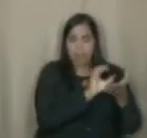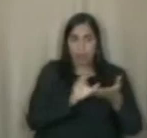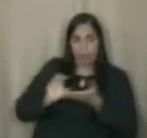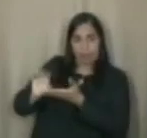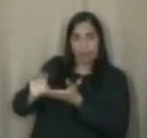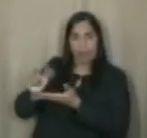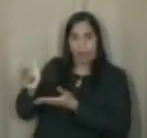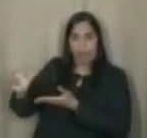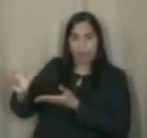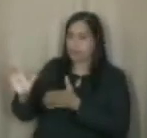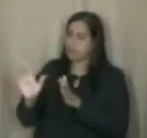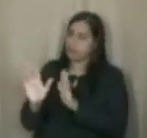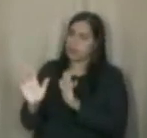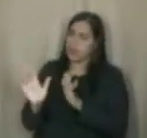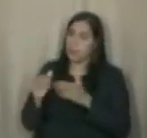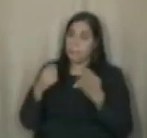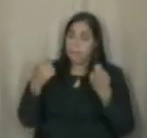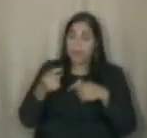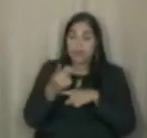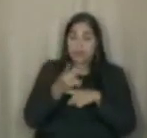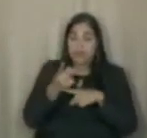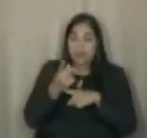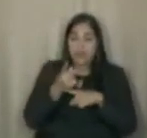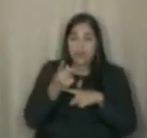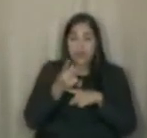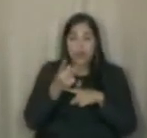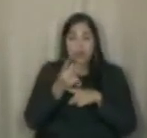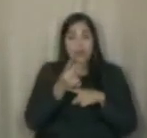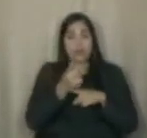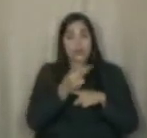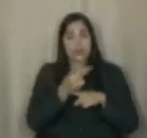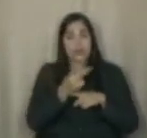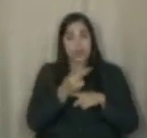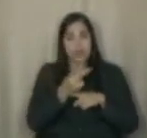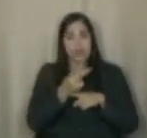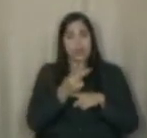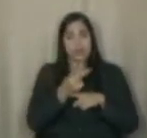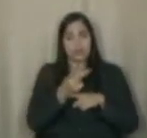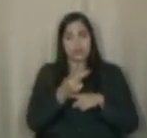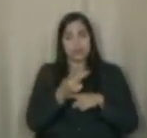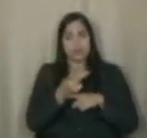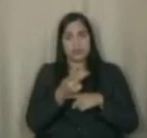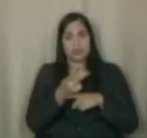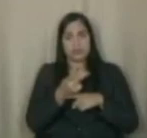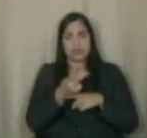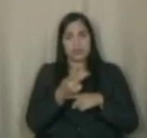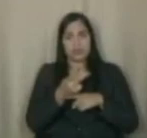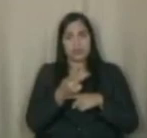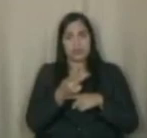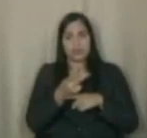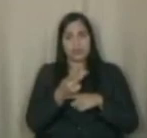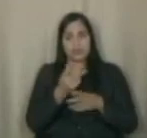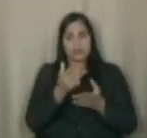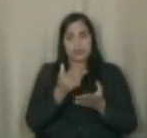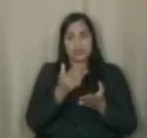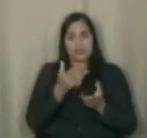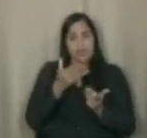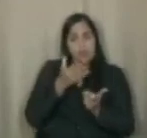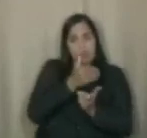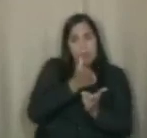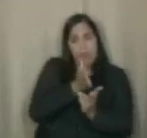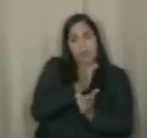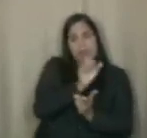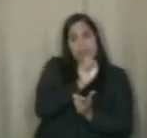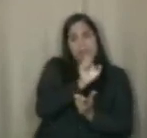buraco. A gente precisa aí procurar um caminho, a gente precisa alijar esse peso que está sendo contornado aí para o SESC e SENAC, que